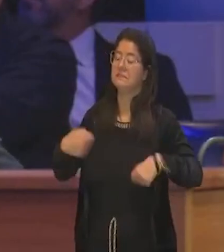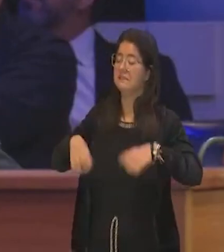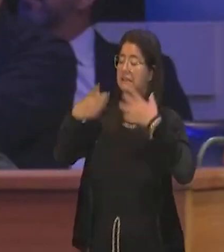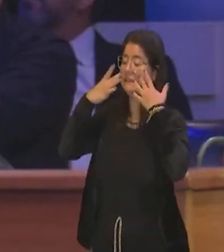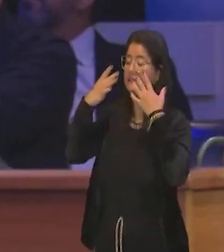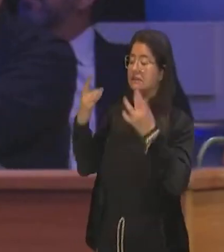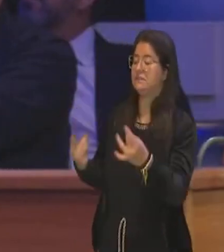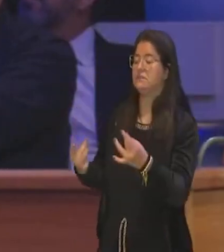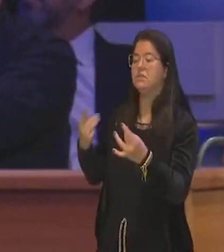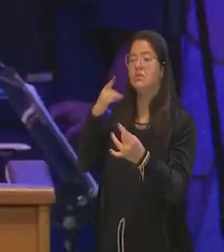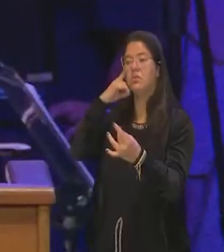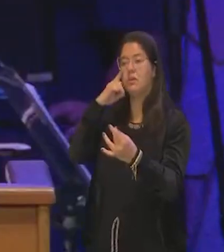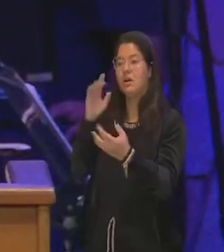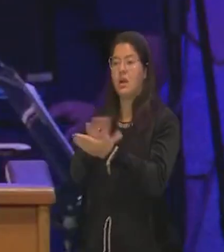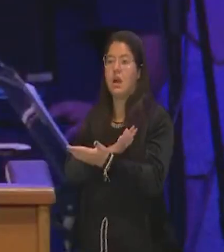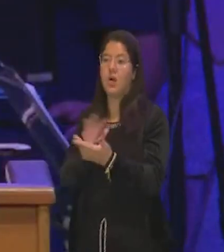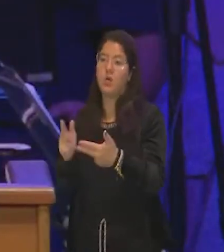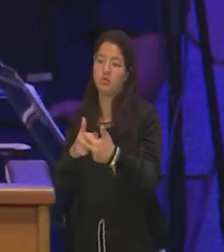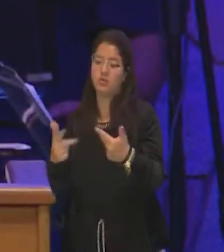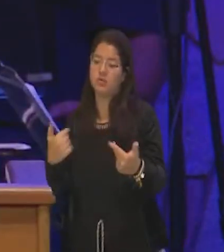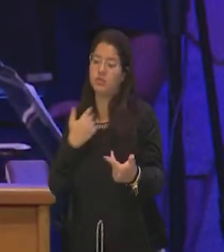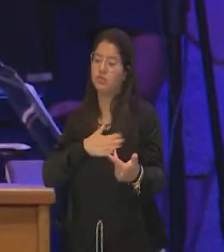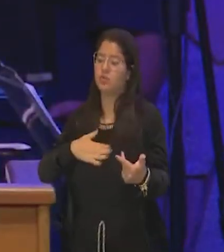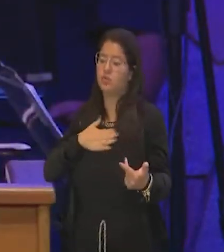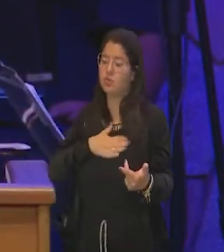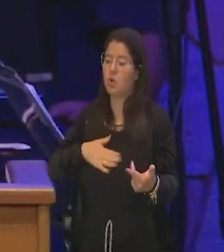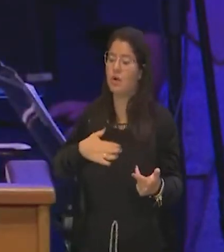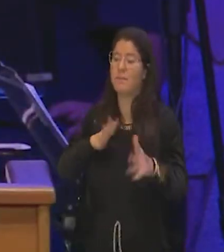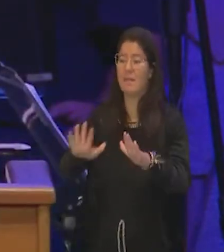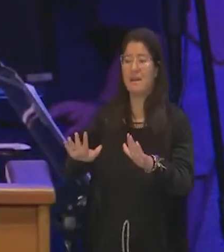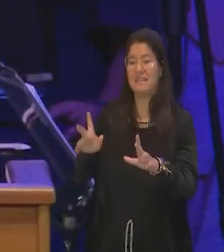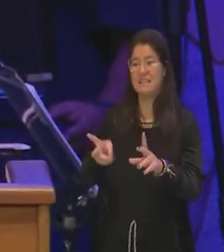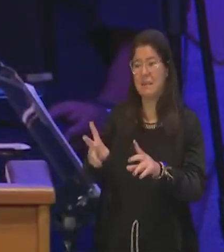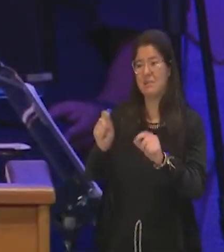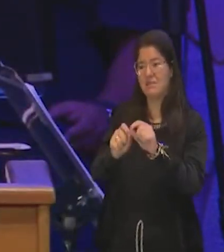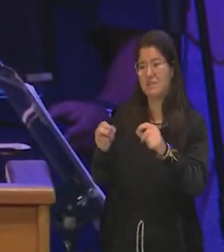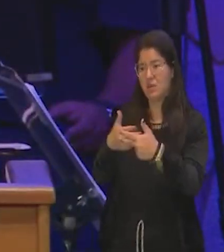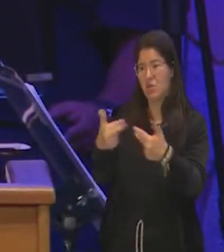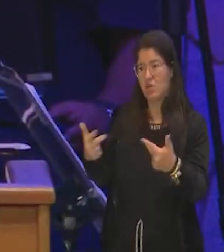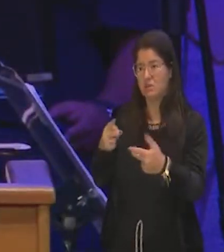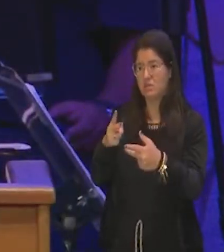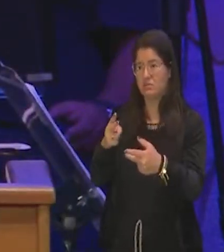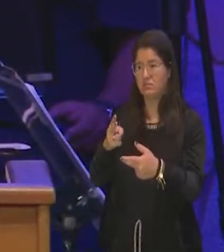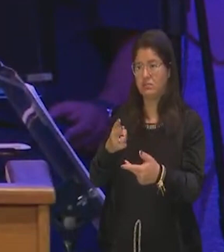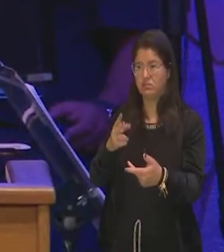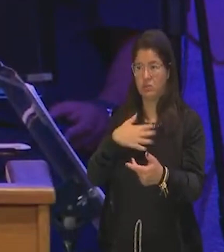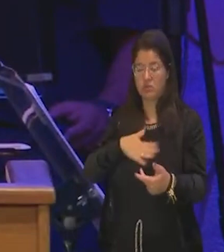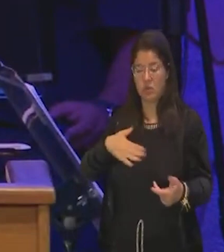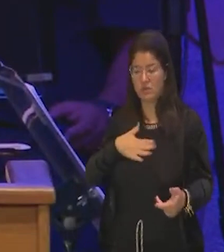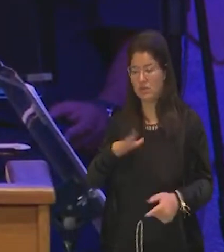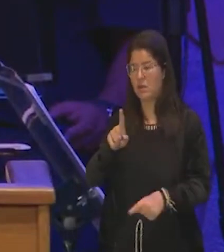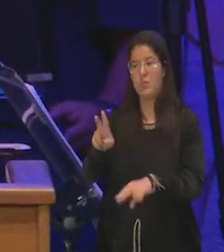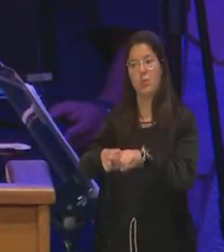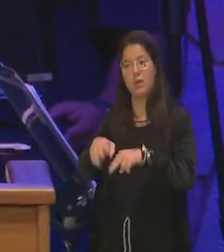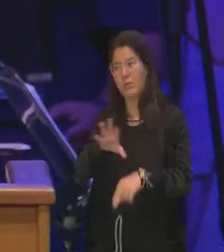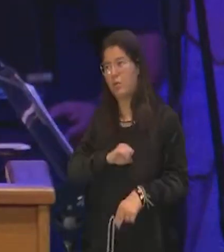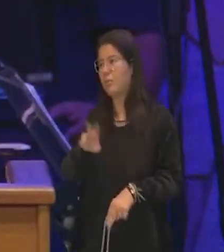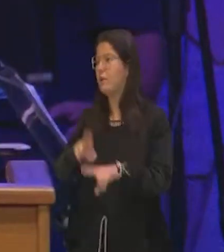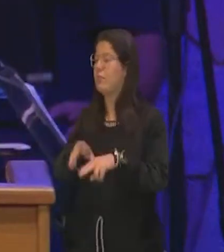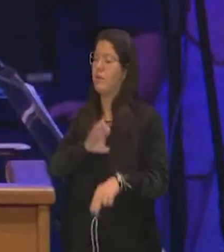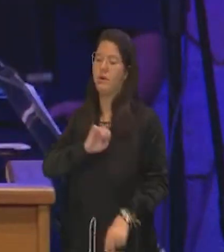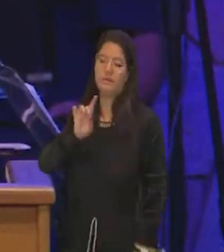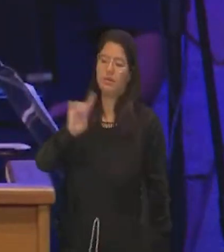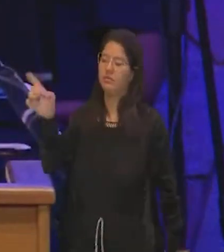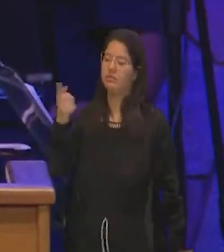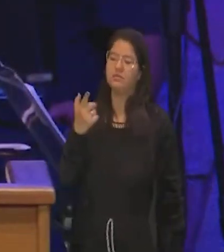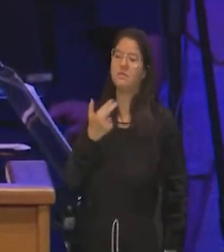mas nem sempre faremos aquilo que gostamos, por amor à obra, por amor às pessoas, por amor a Deus,